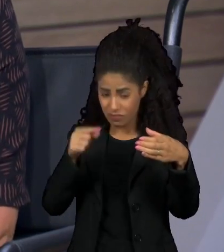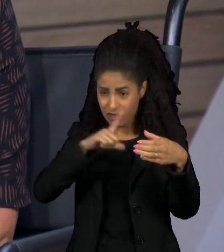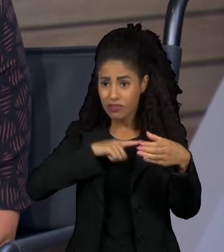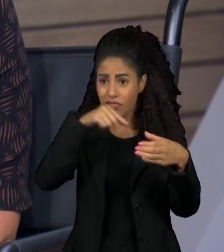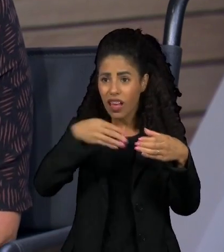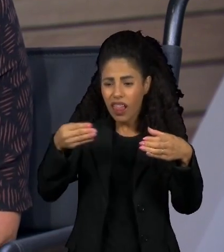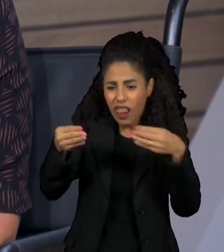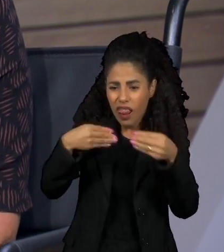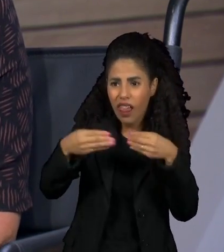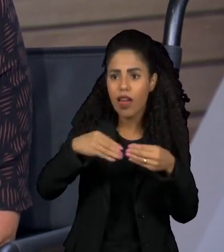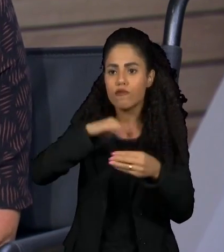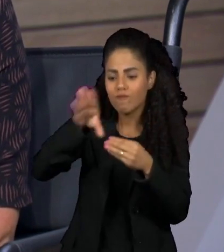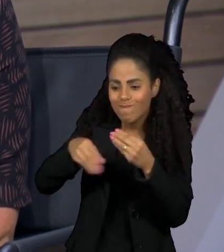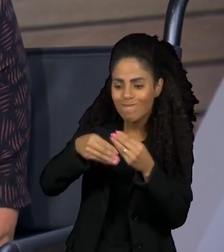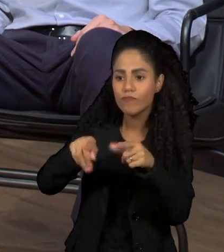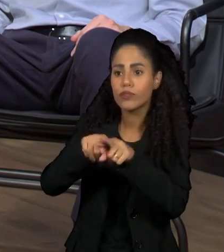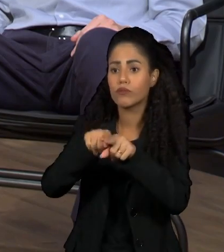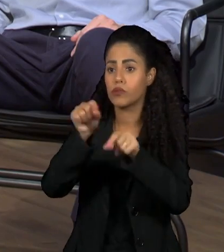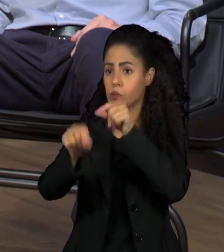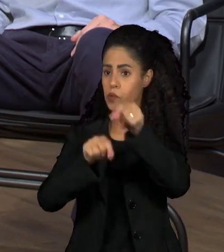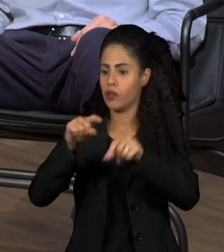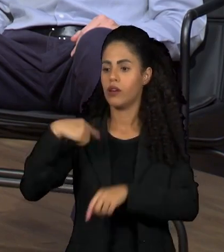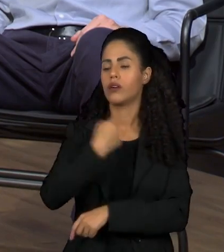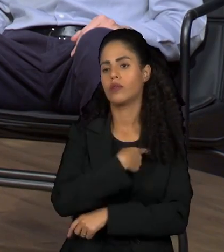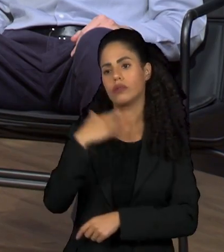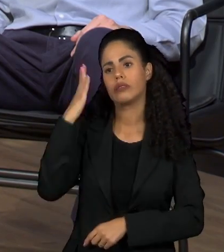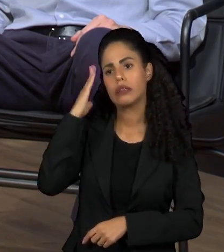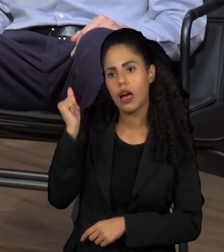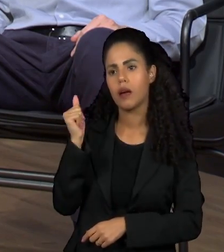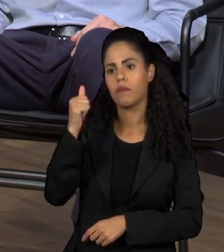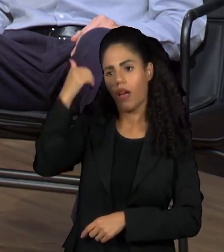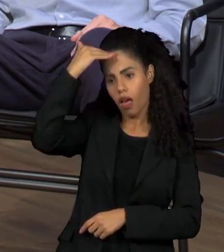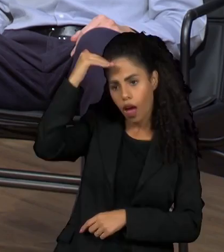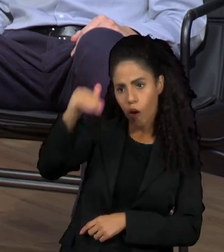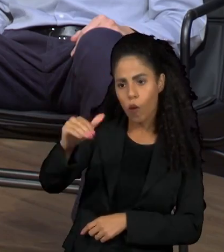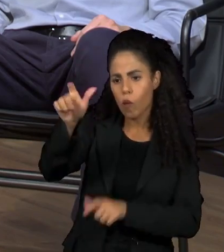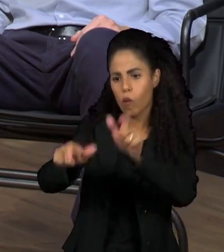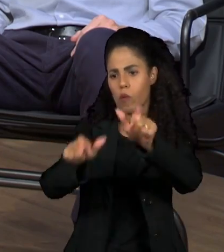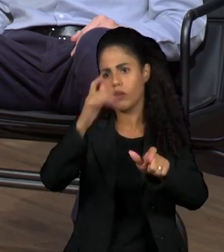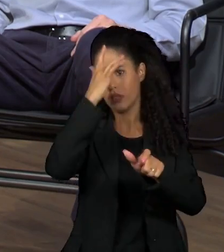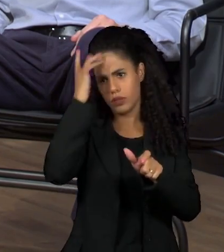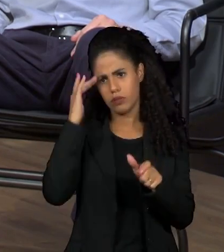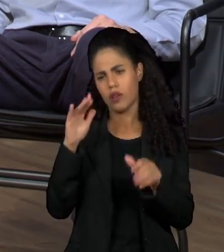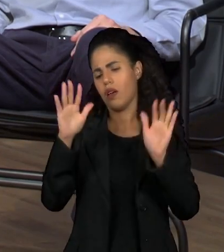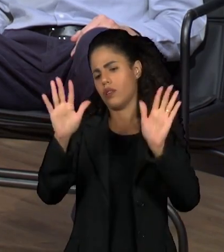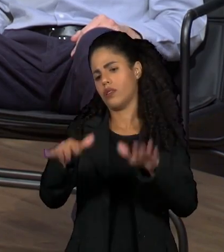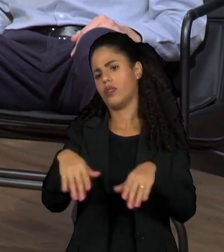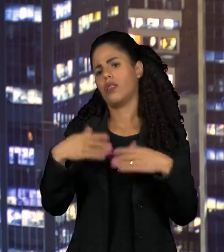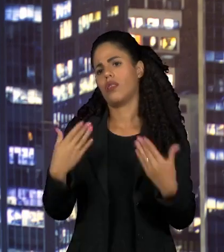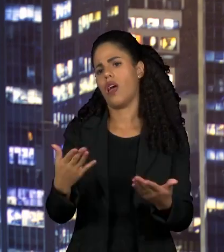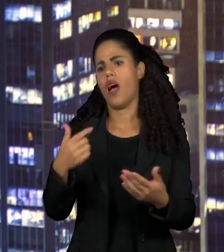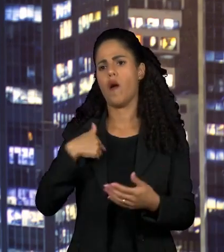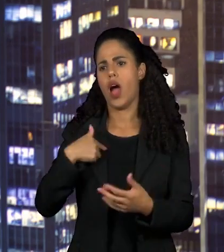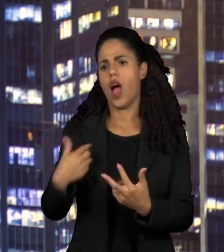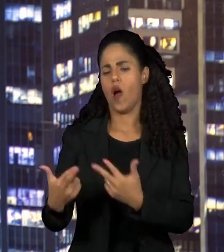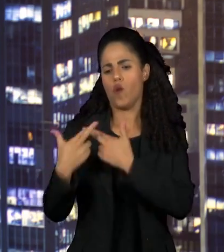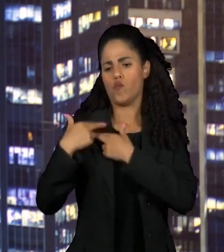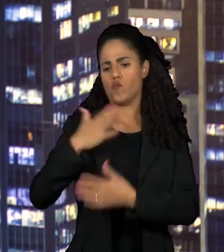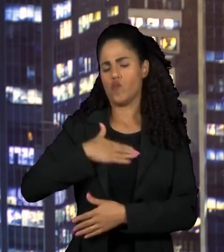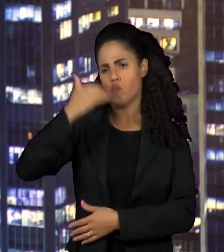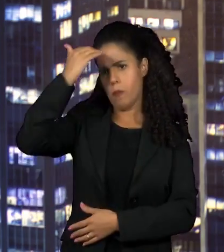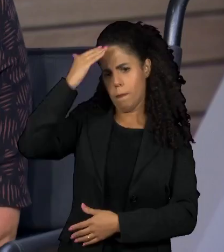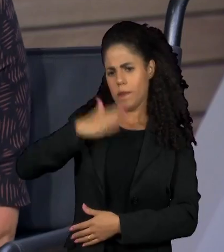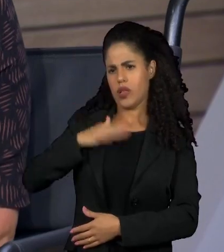E eu queria só pontuar que a gente tende a culpar o consumidor, culpar não, mas jogar muita carga em cima do consumidor, mas,